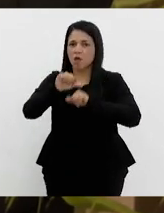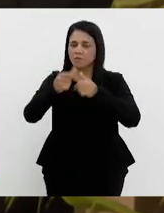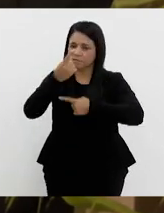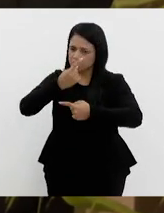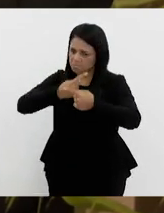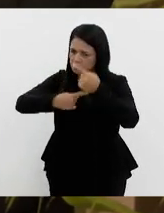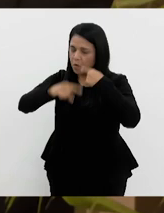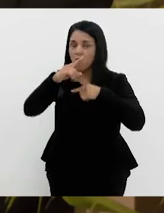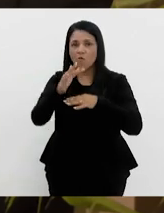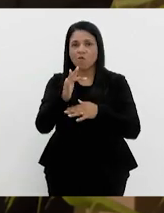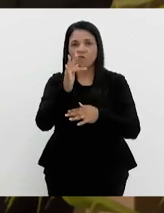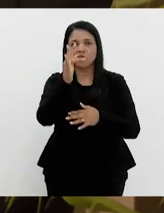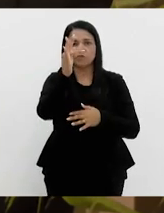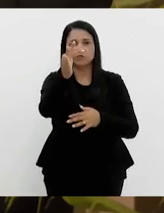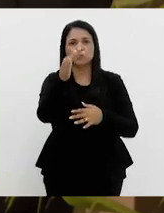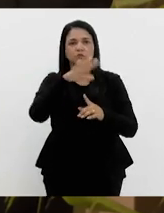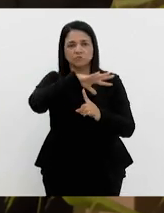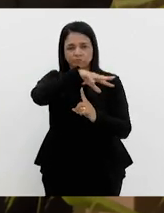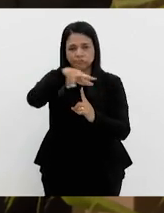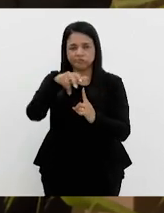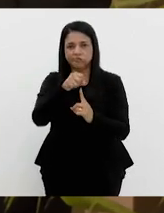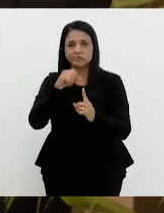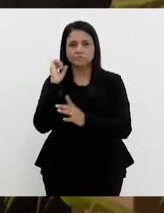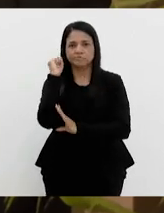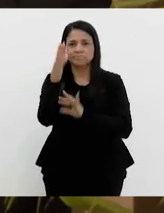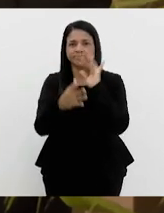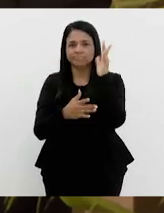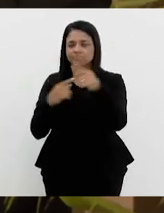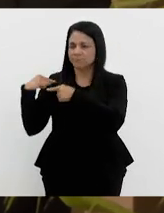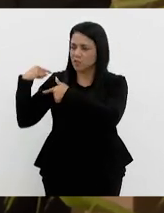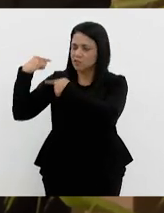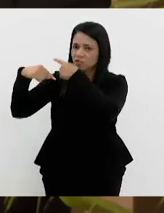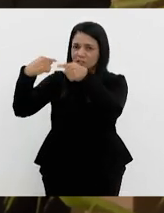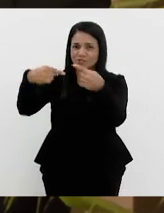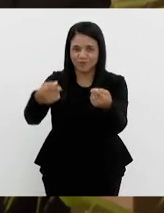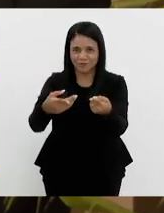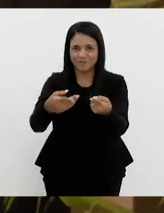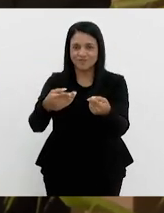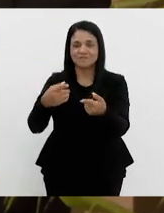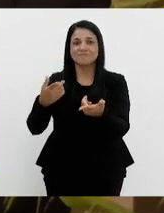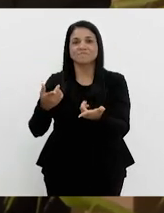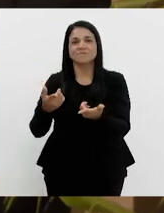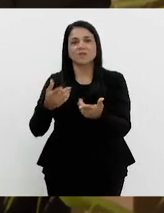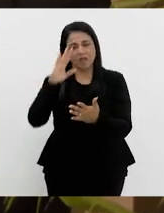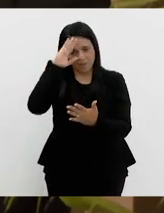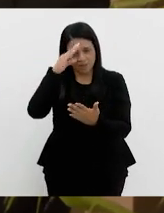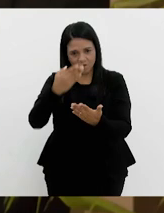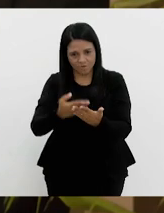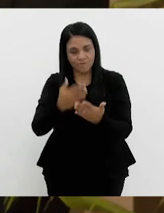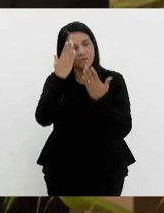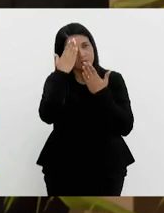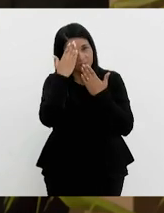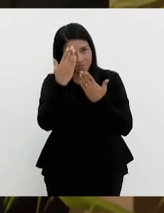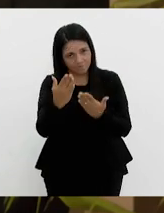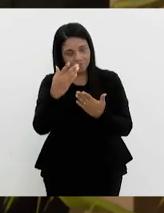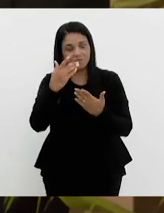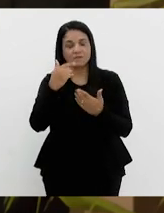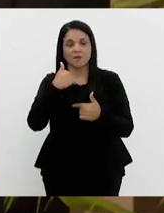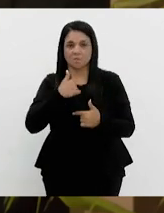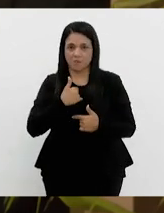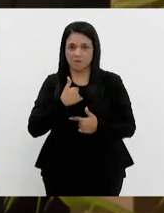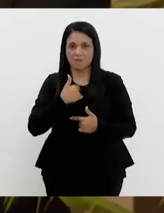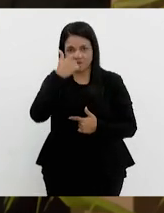futuro mais sustentável para as gerações vindouras agradeço a confiança depositada em mim e